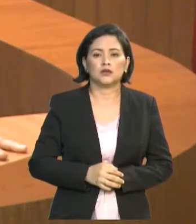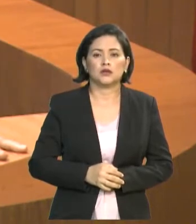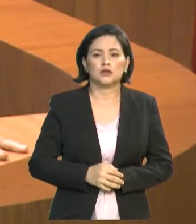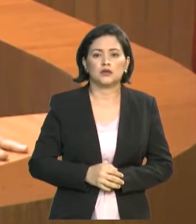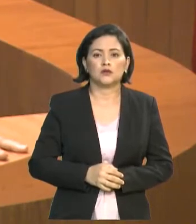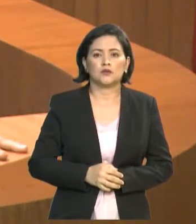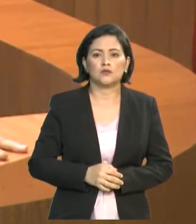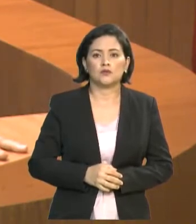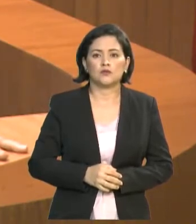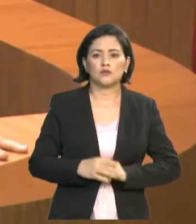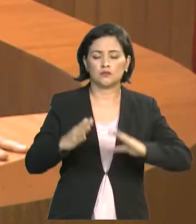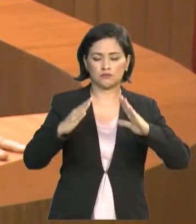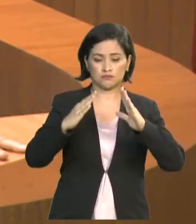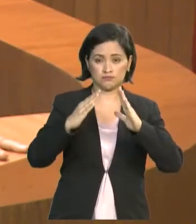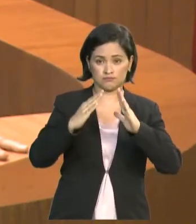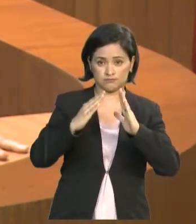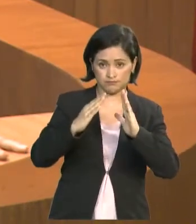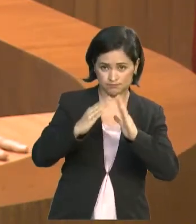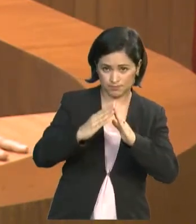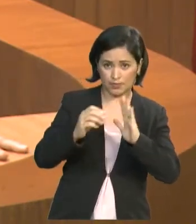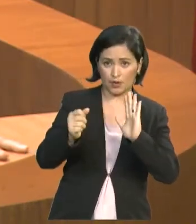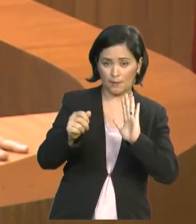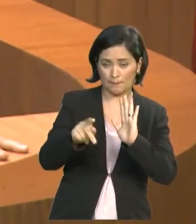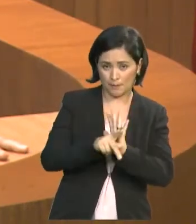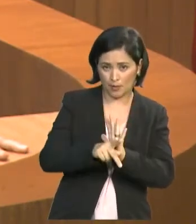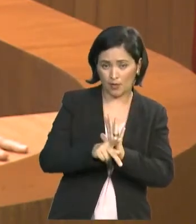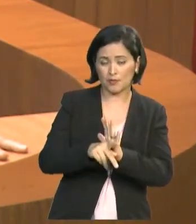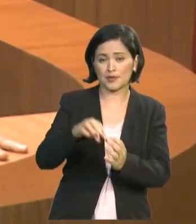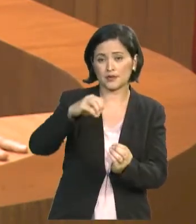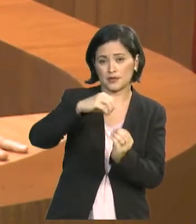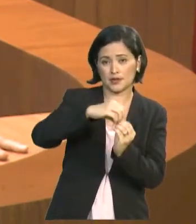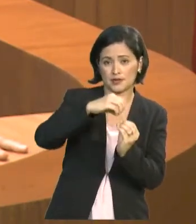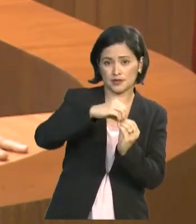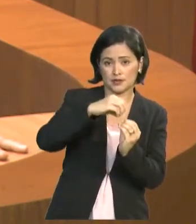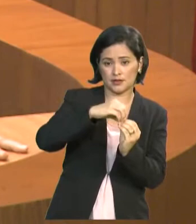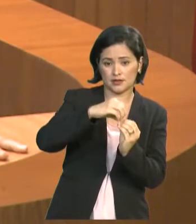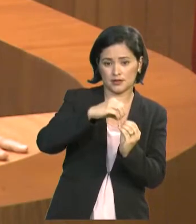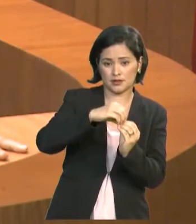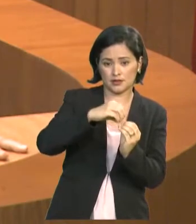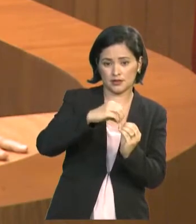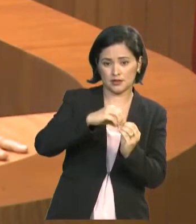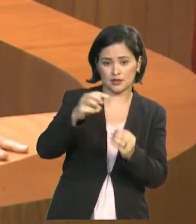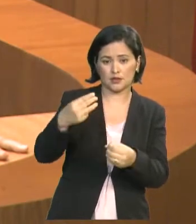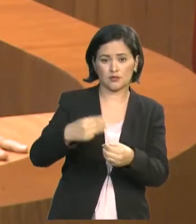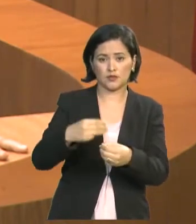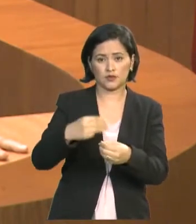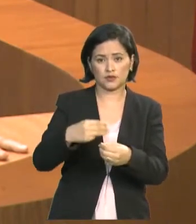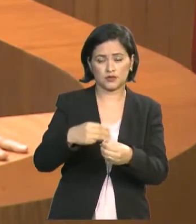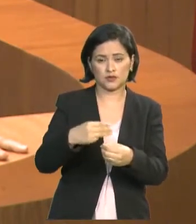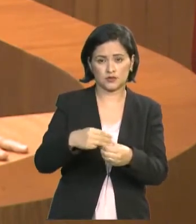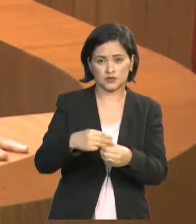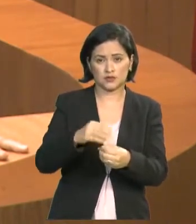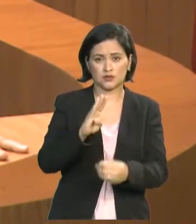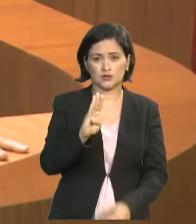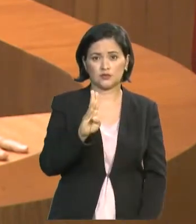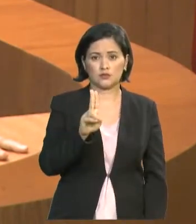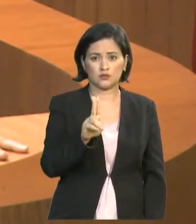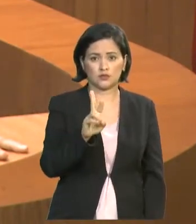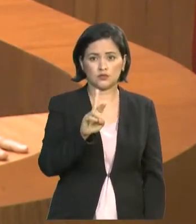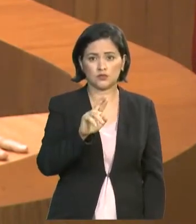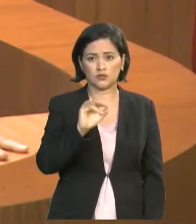meu pedido se justifica por Buriticupu ser o maior dentre